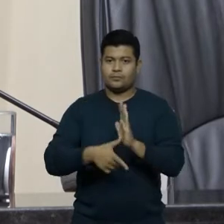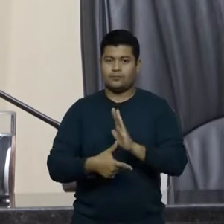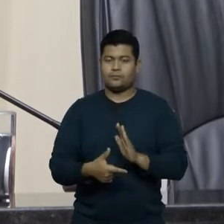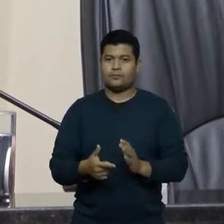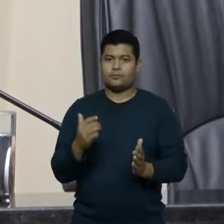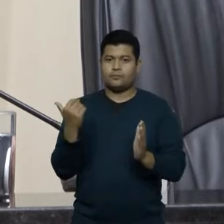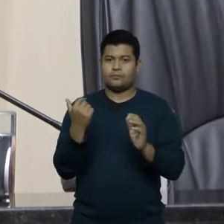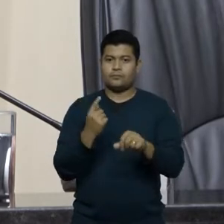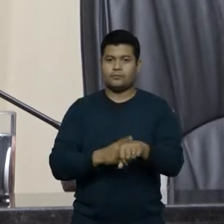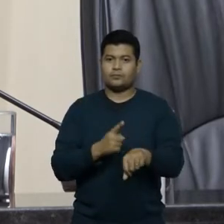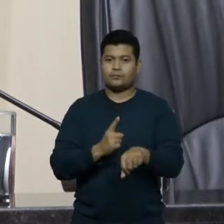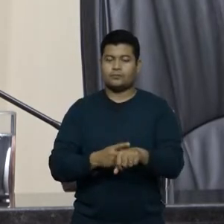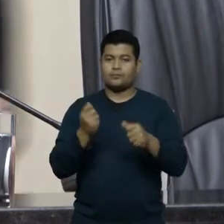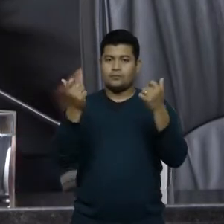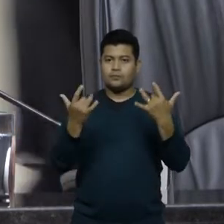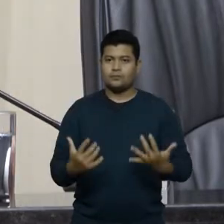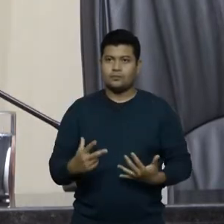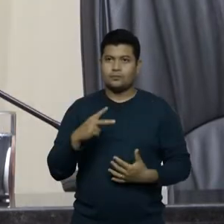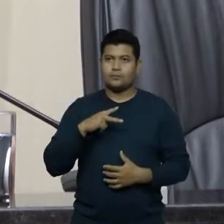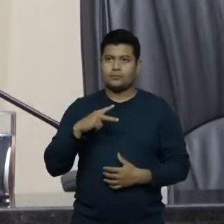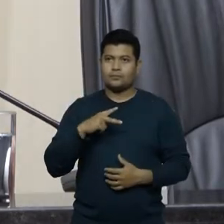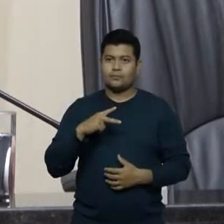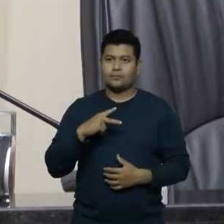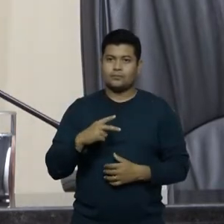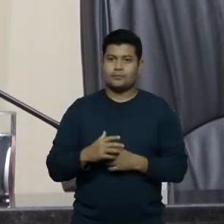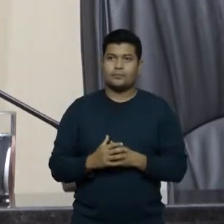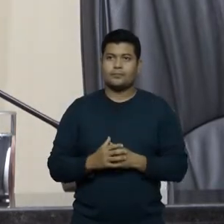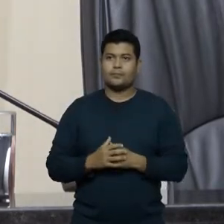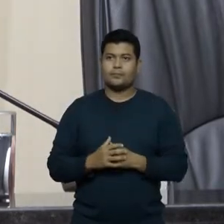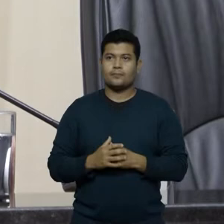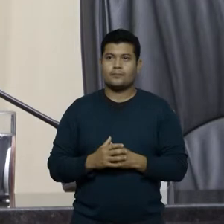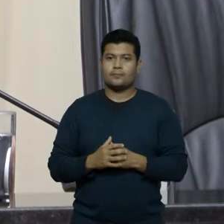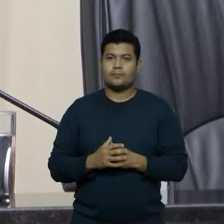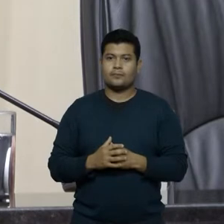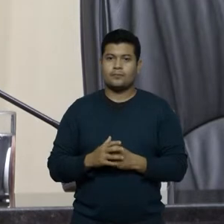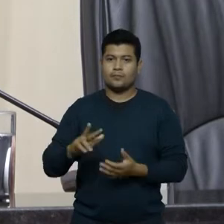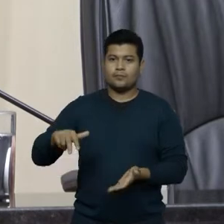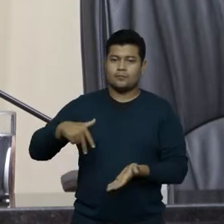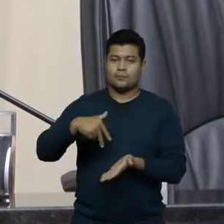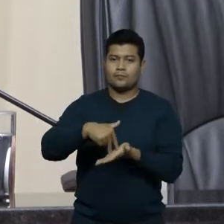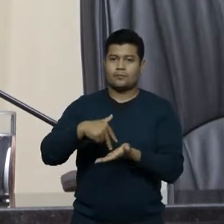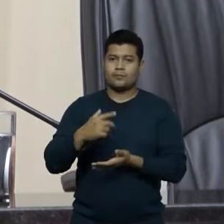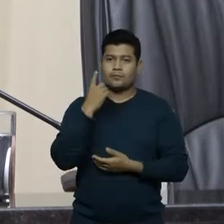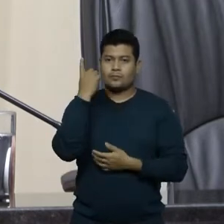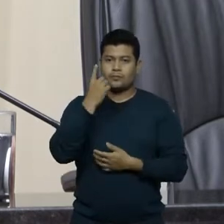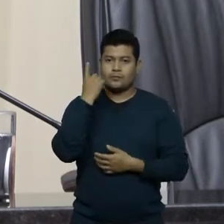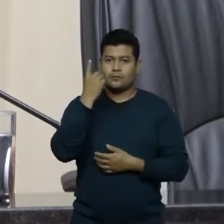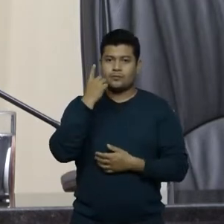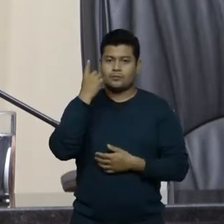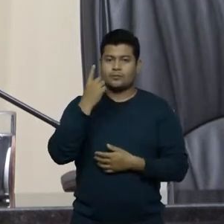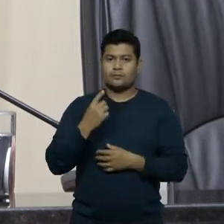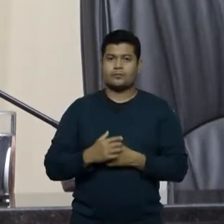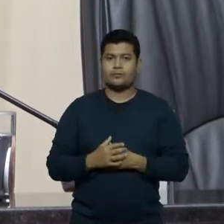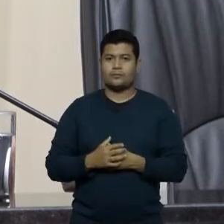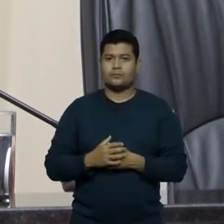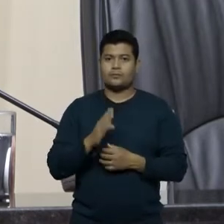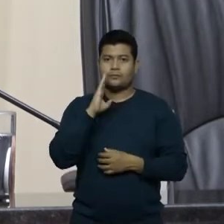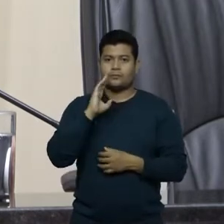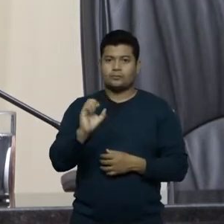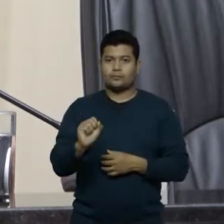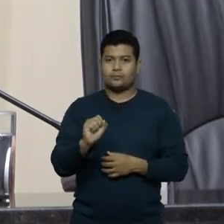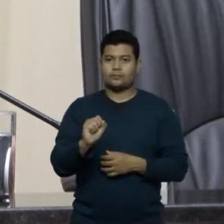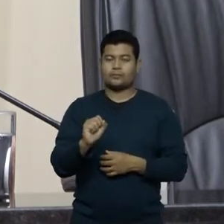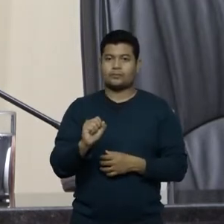horário explicações pessoais e o fizeram uso da palavra os senhores deputados Bruno